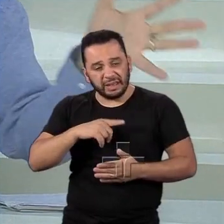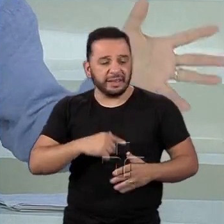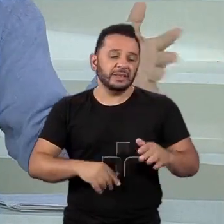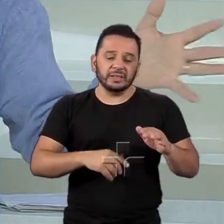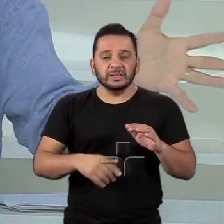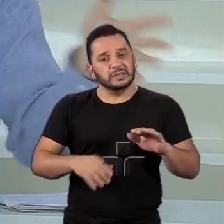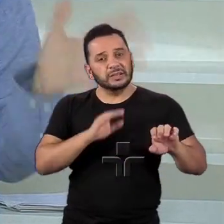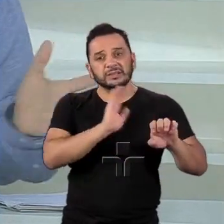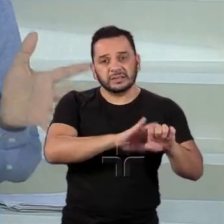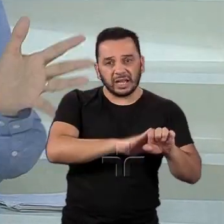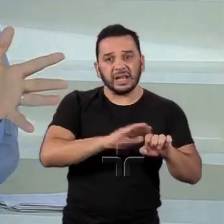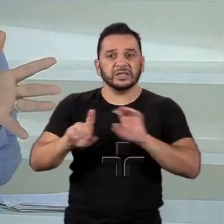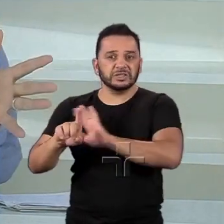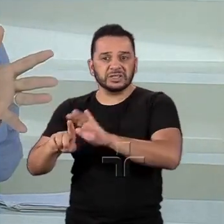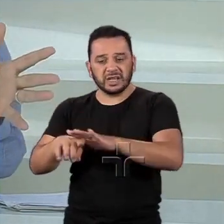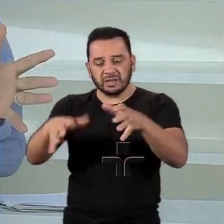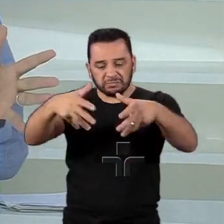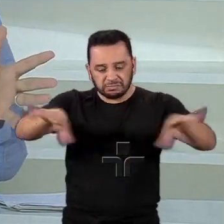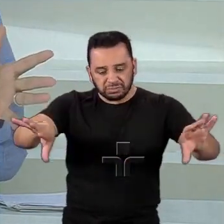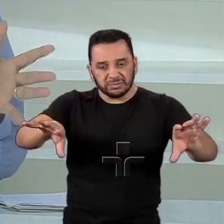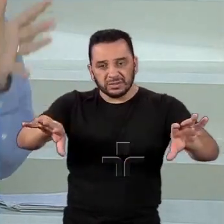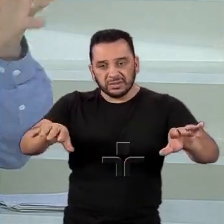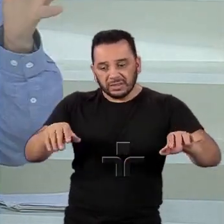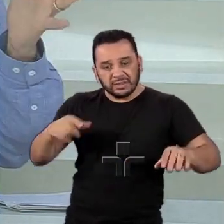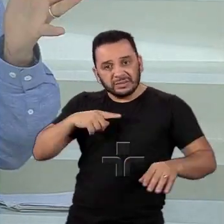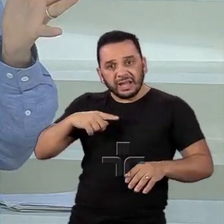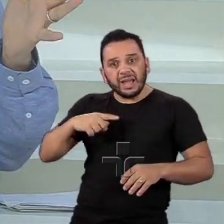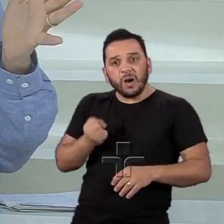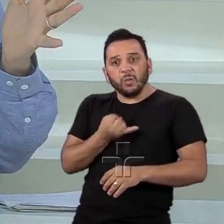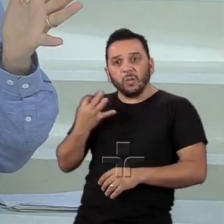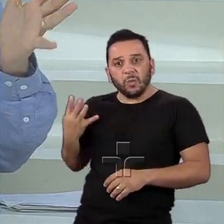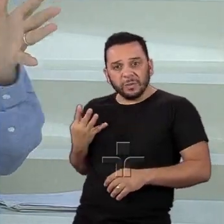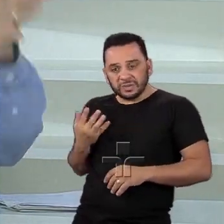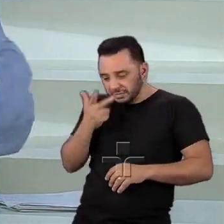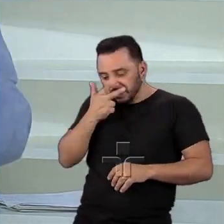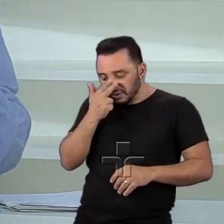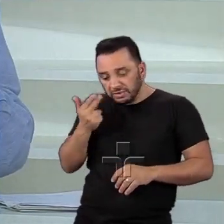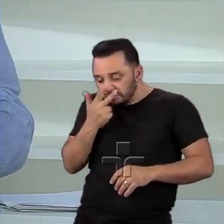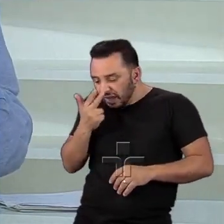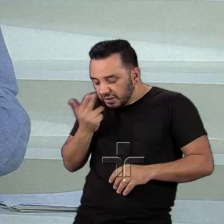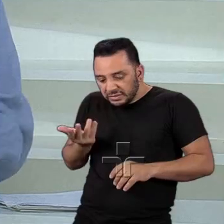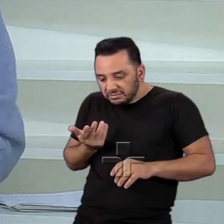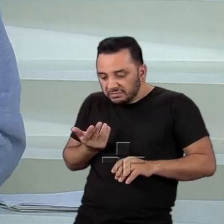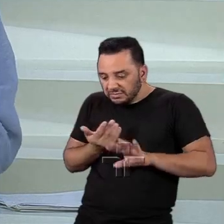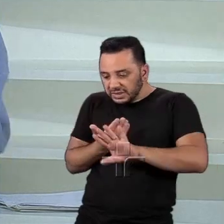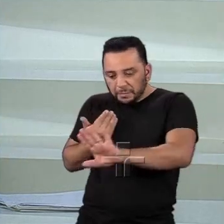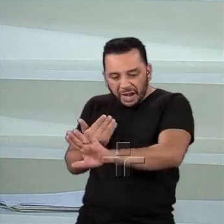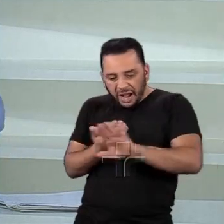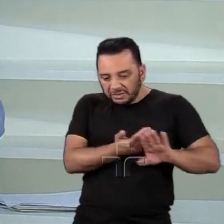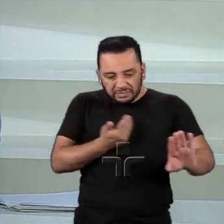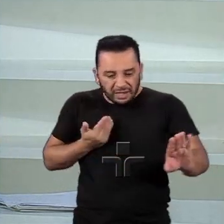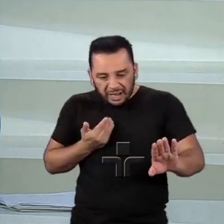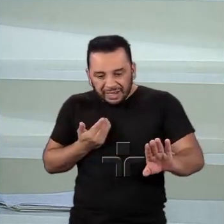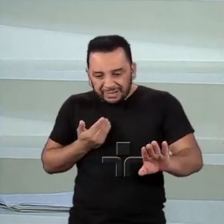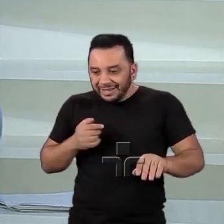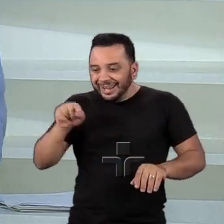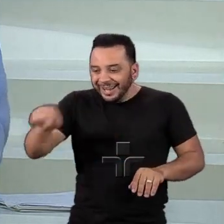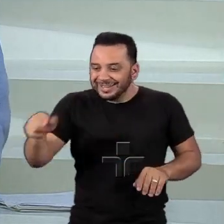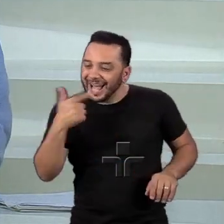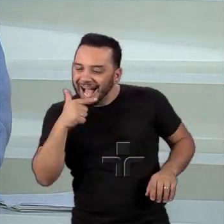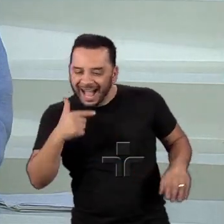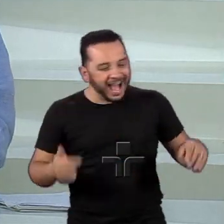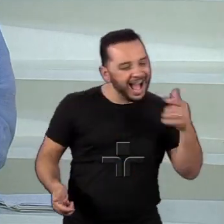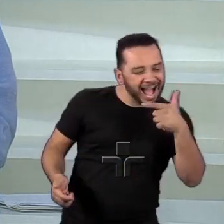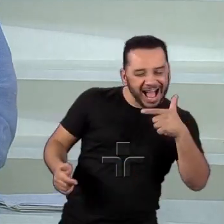centro, a centro-direita, saíram divididos, fazendo o jogo deles. Eles dão risada. Então, era isso que eles queriam. Bom, agora nós estamos a 6 dias